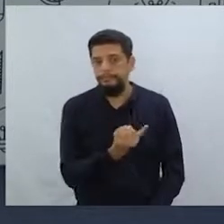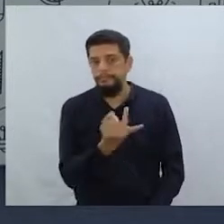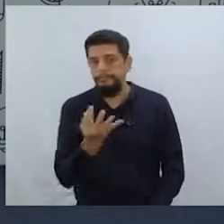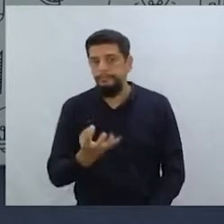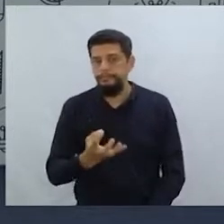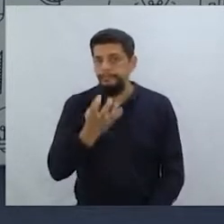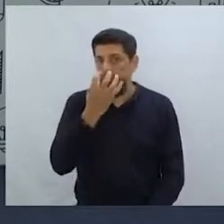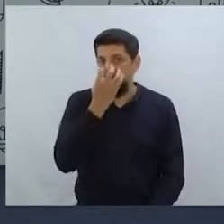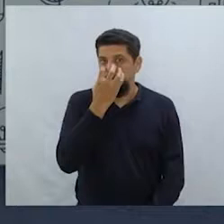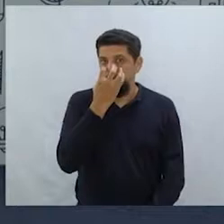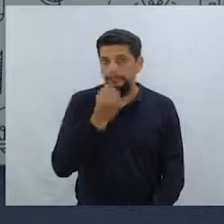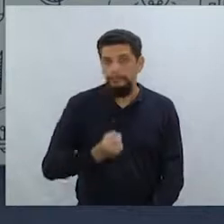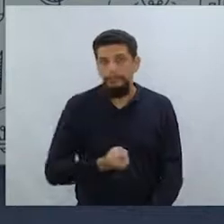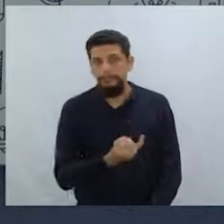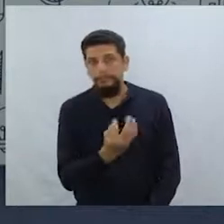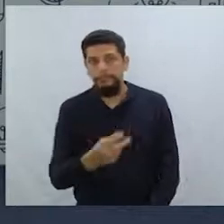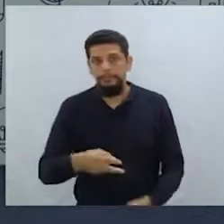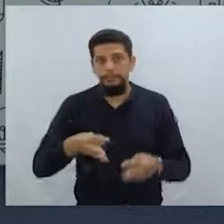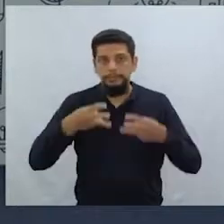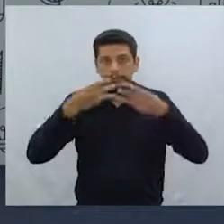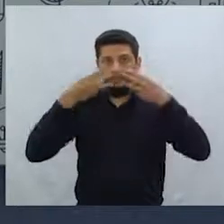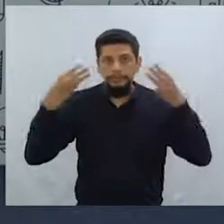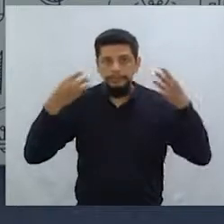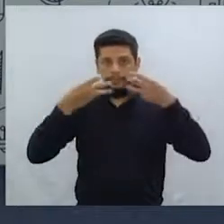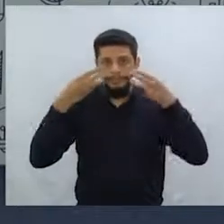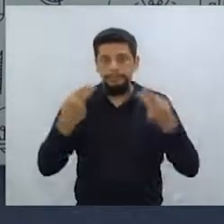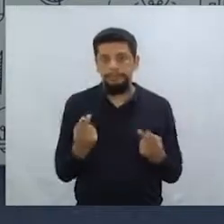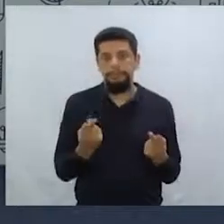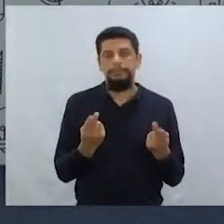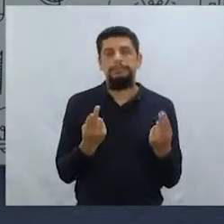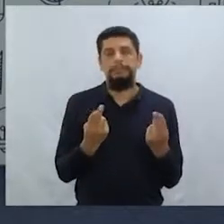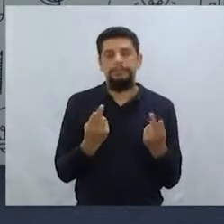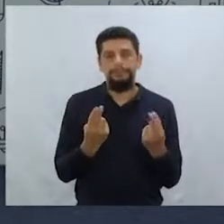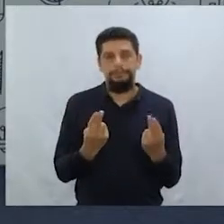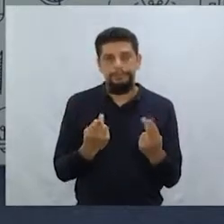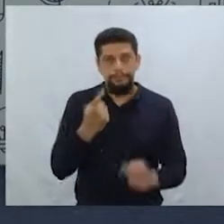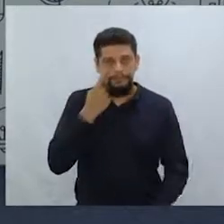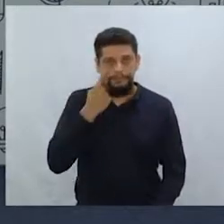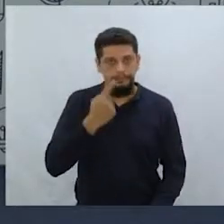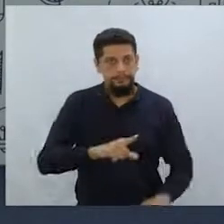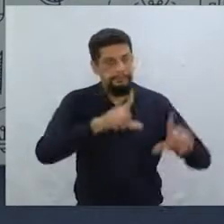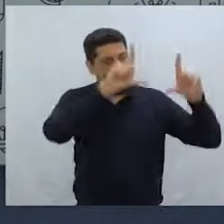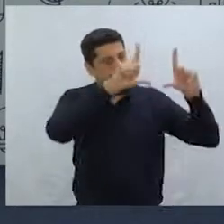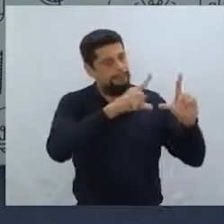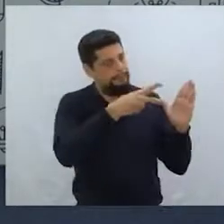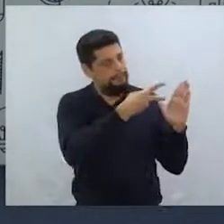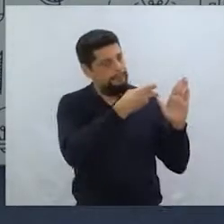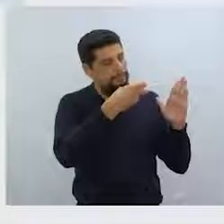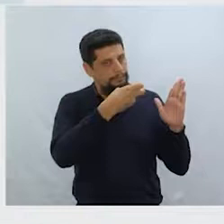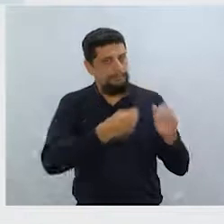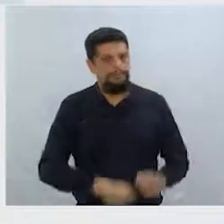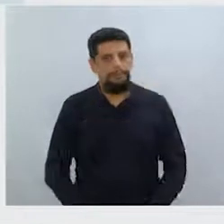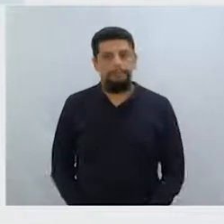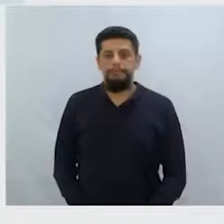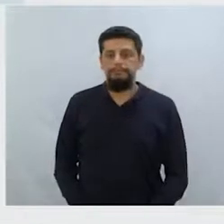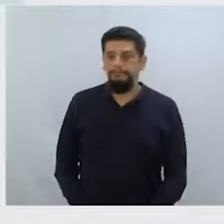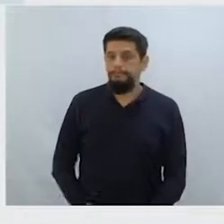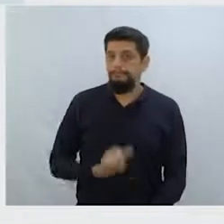a mesma quantidade de cachorro e a mesma quantidade de gato. Vejam aí na tela de